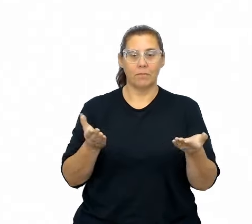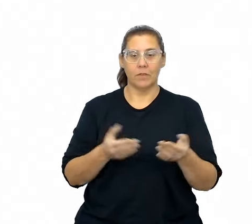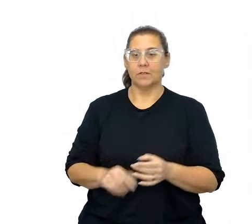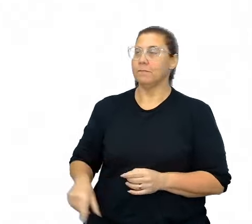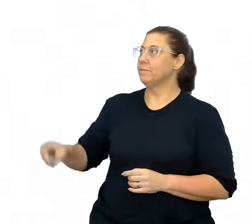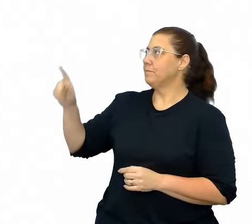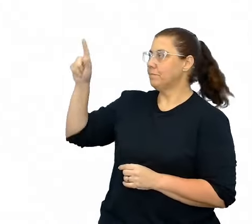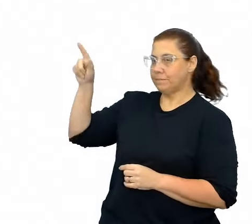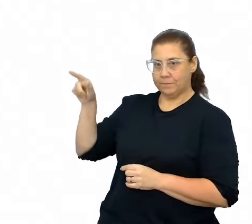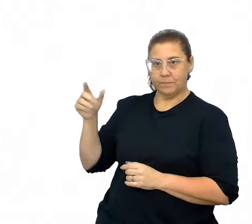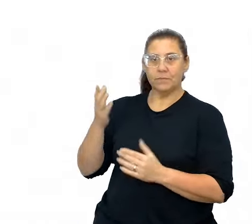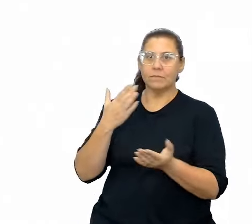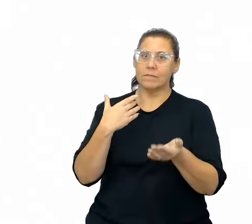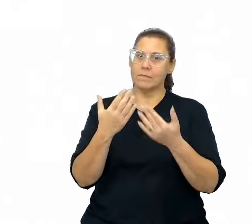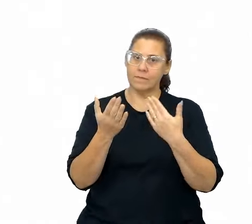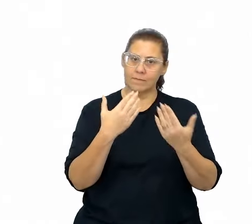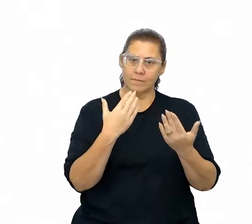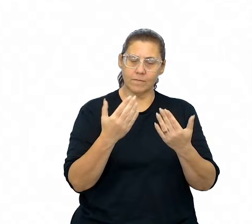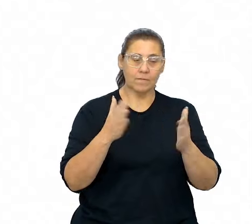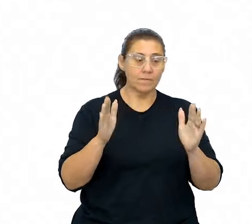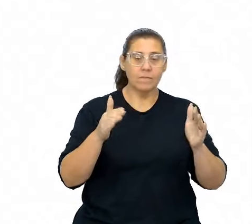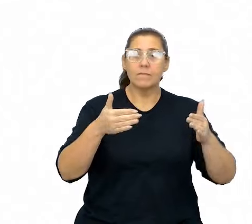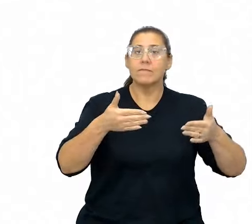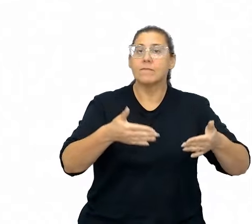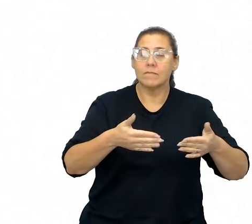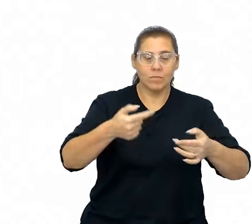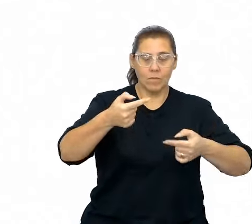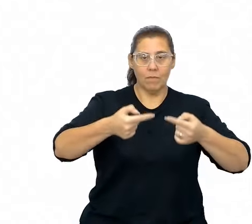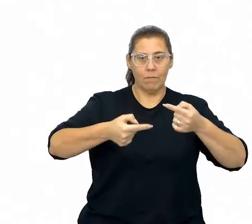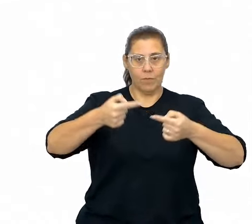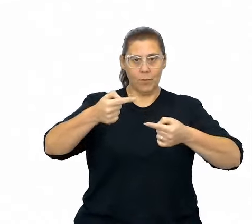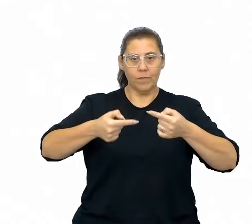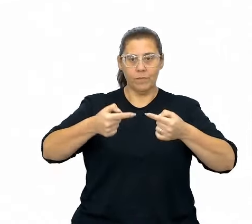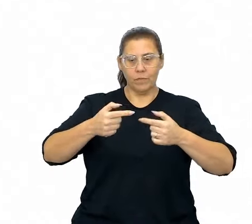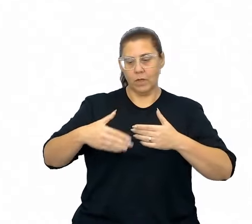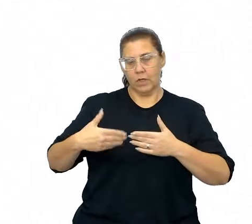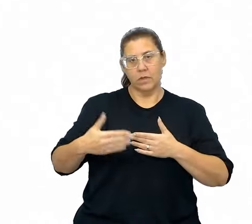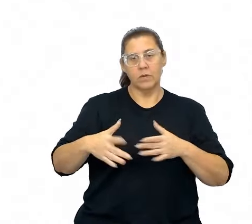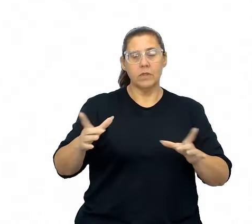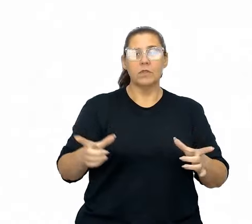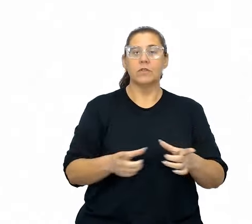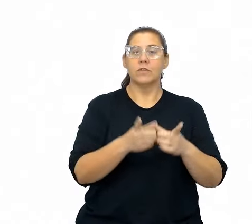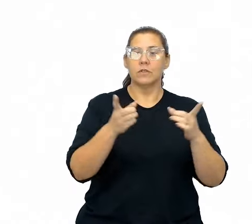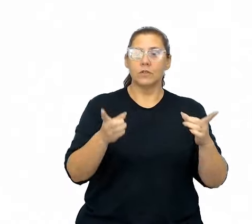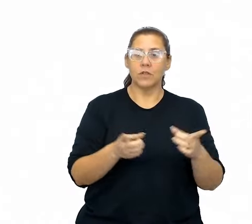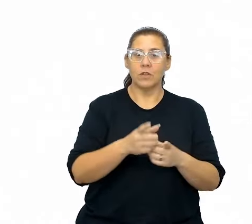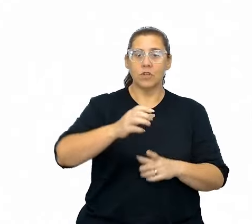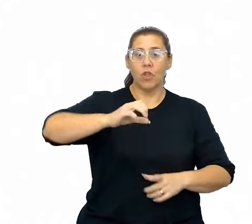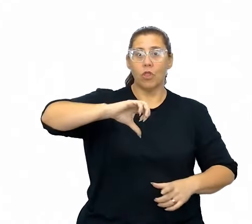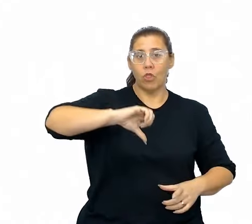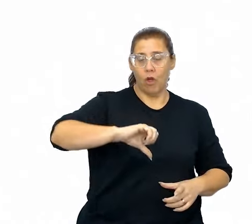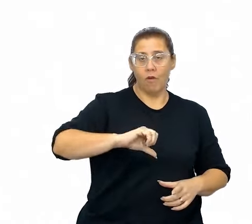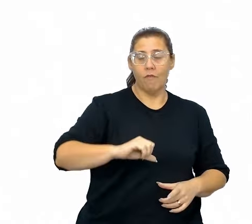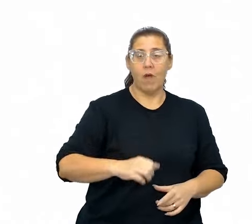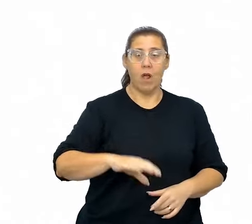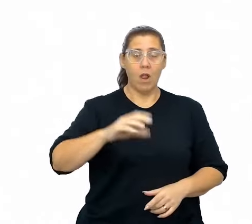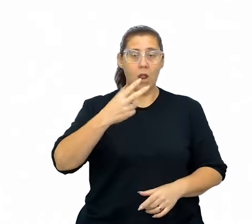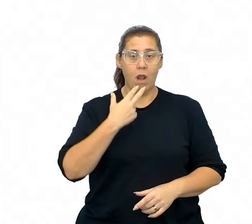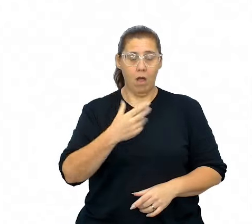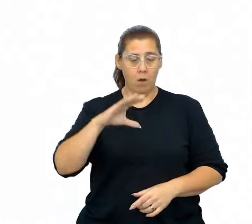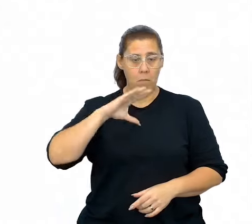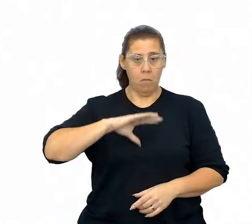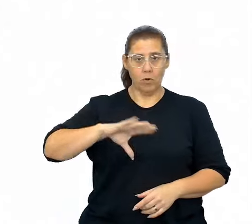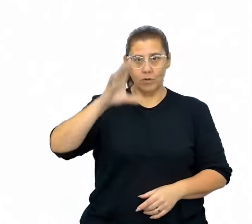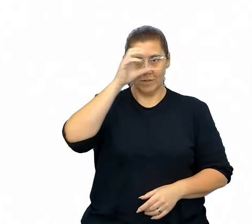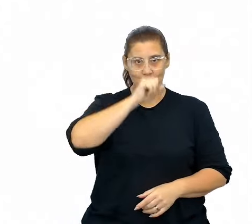Essa nossa conversa, ela tem como foco discutir a sequência didática 9 de língua portuguesa do